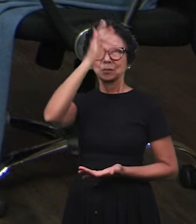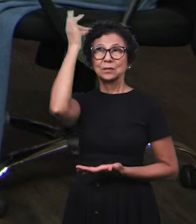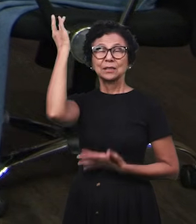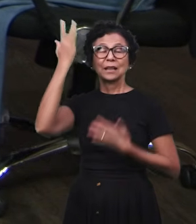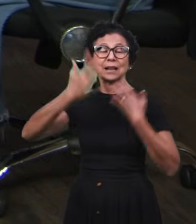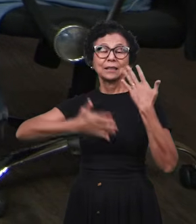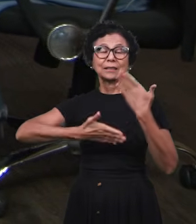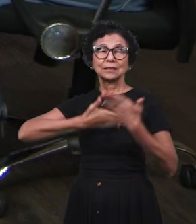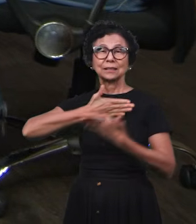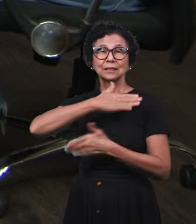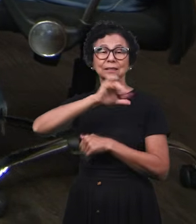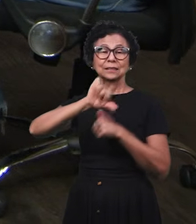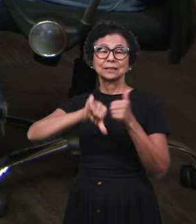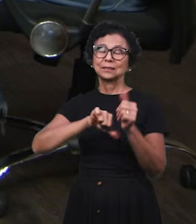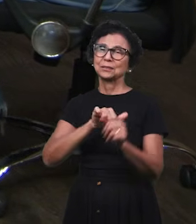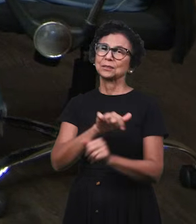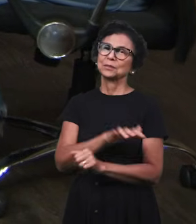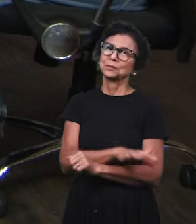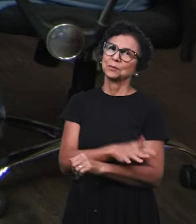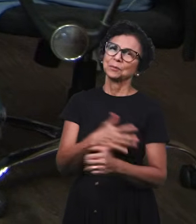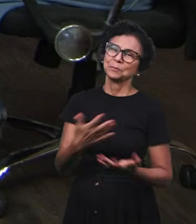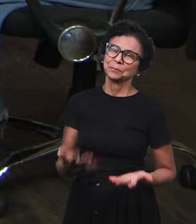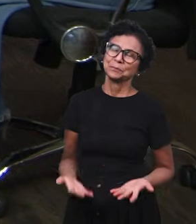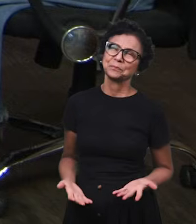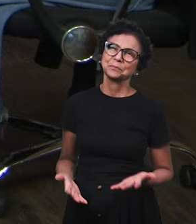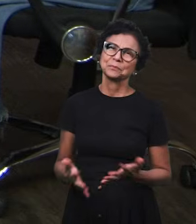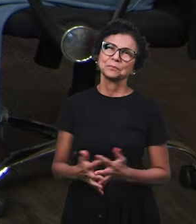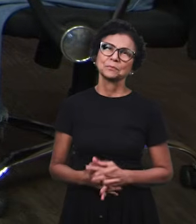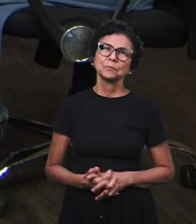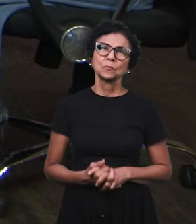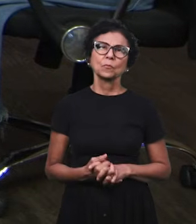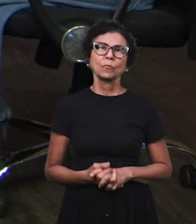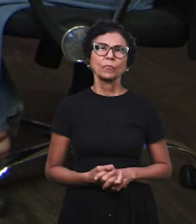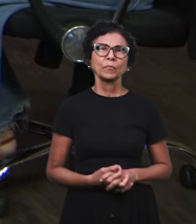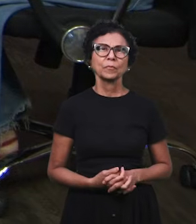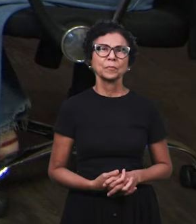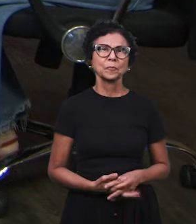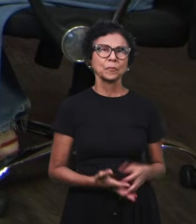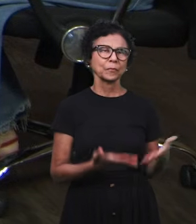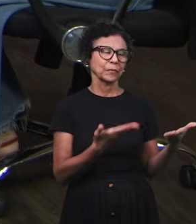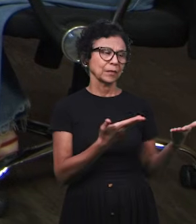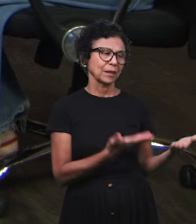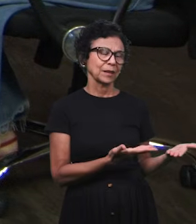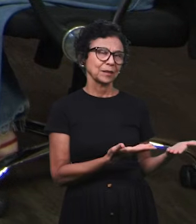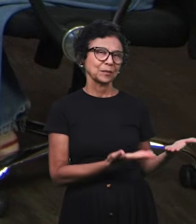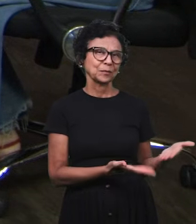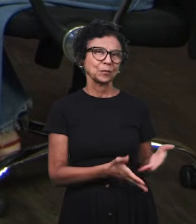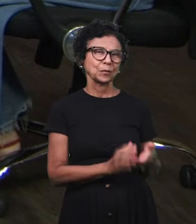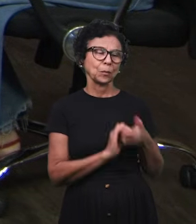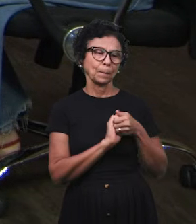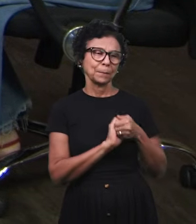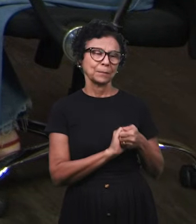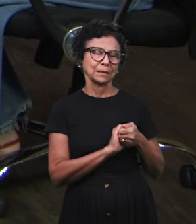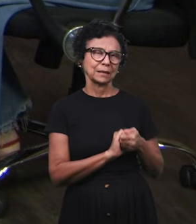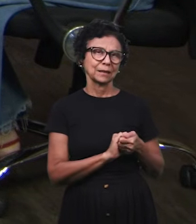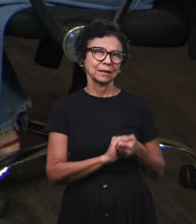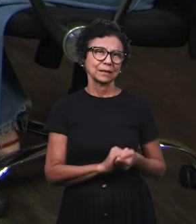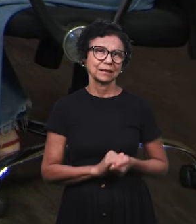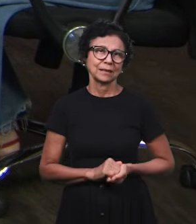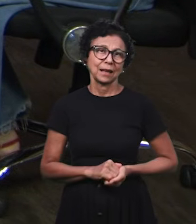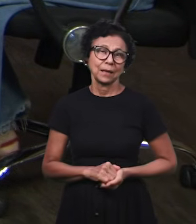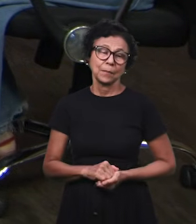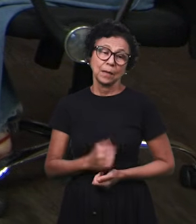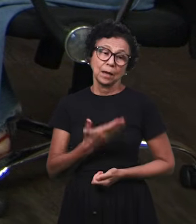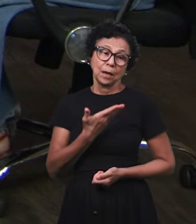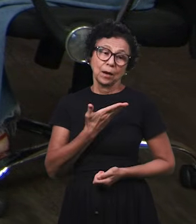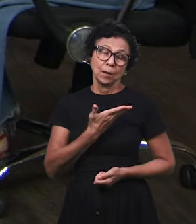transforma os servos e a gente vive essa experiência. E eu quero cumprimentar a minha colega de estúdio hoje, não é minha colega de